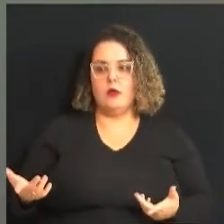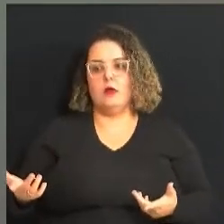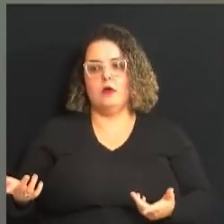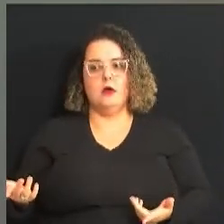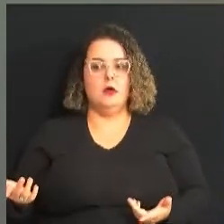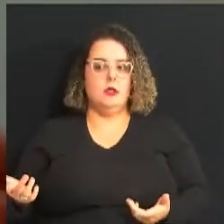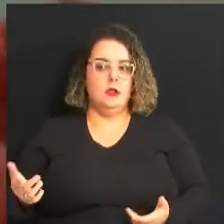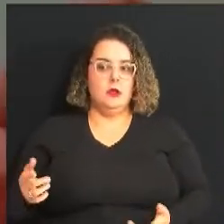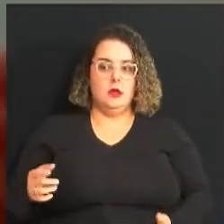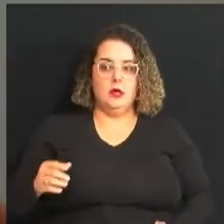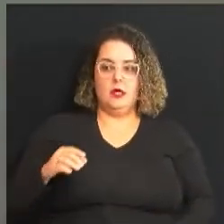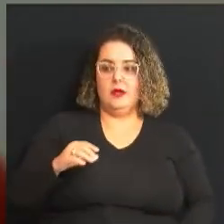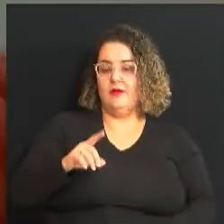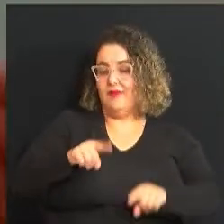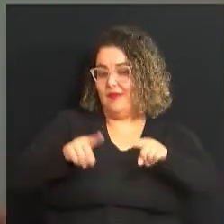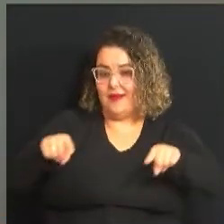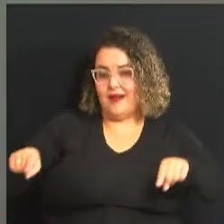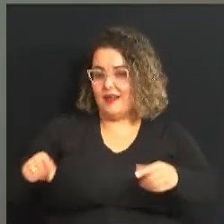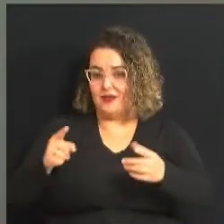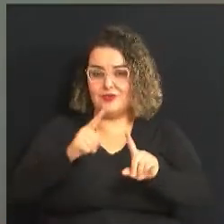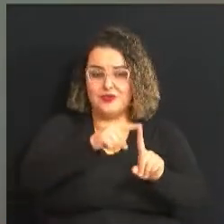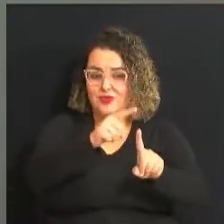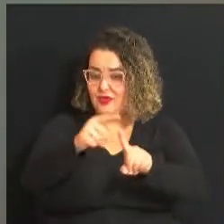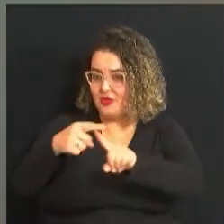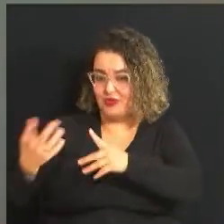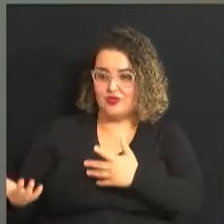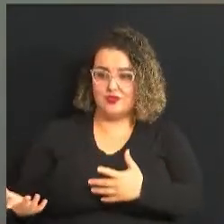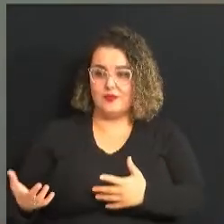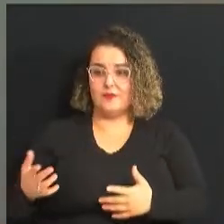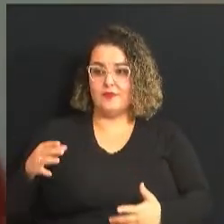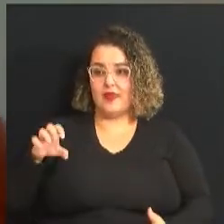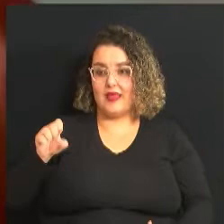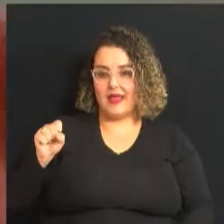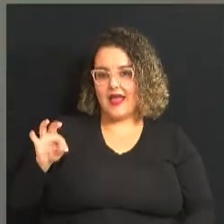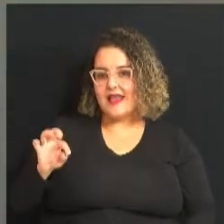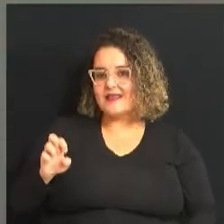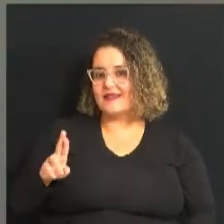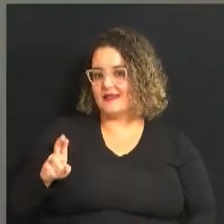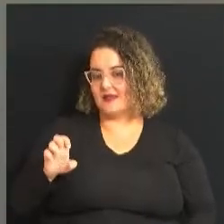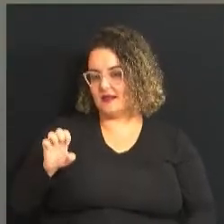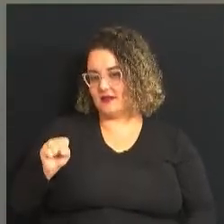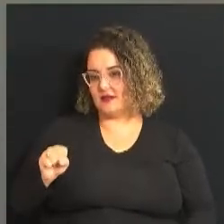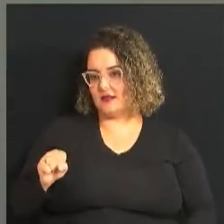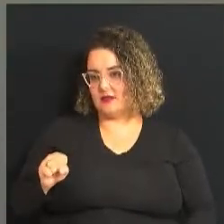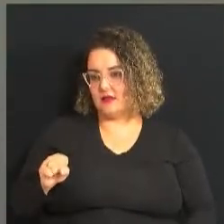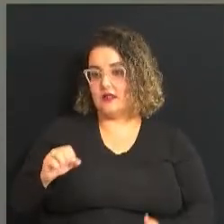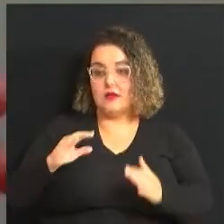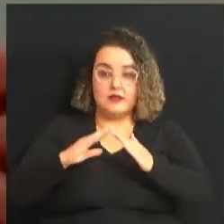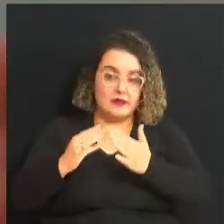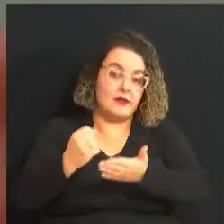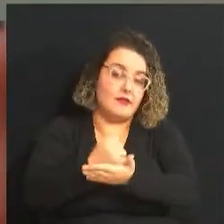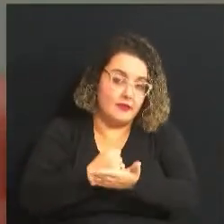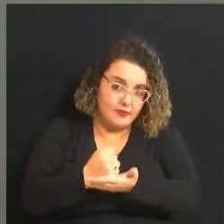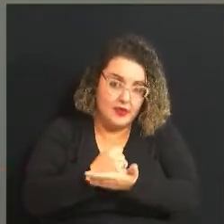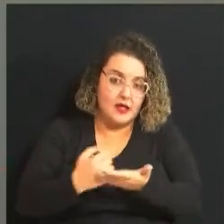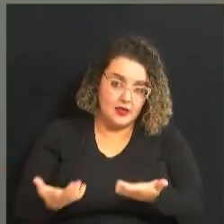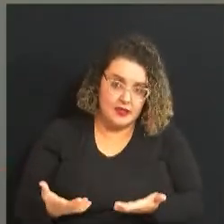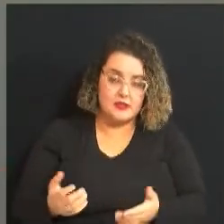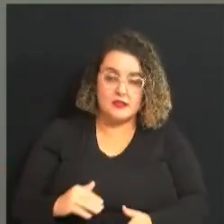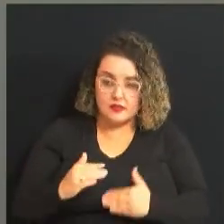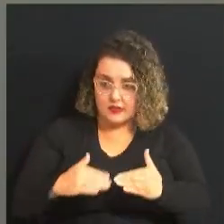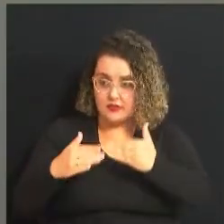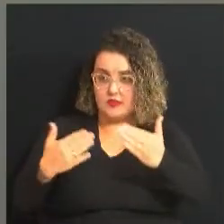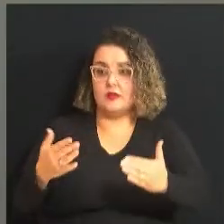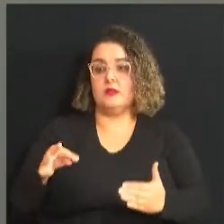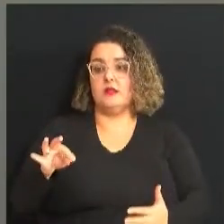testosterona, cipionato de testosterona. Isso aí são ésteres que a farmácia desenvolveu para que a testosterona